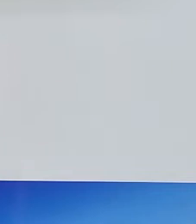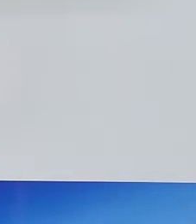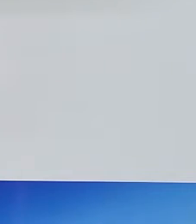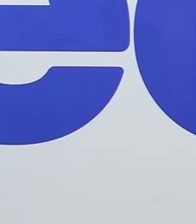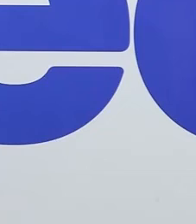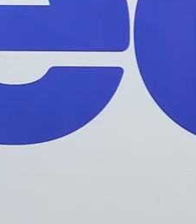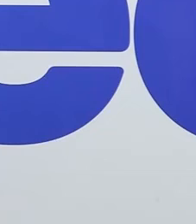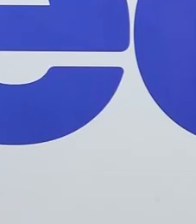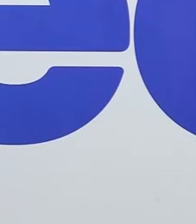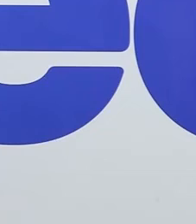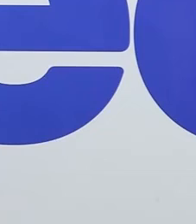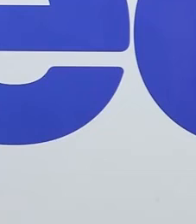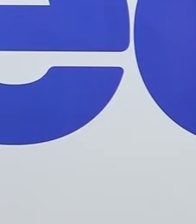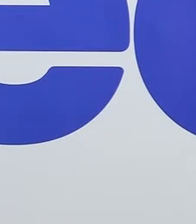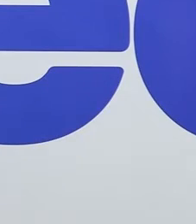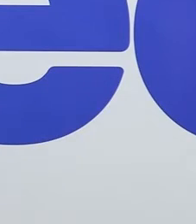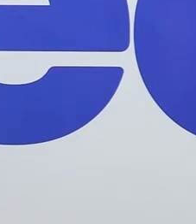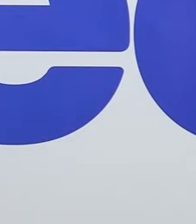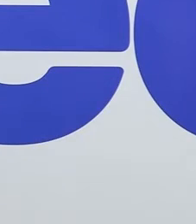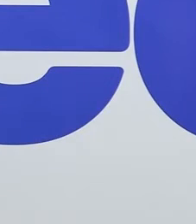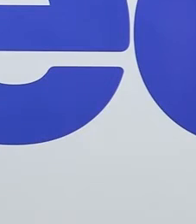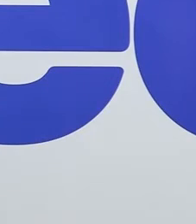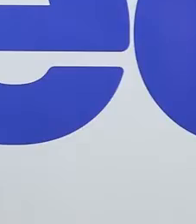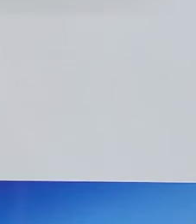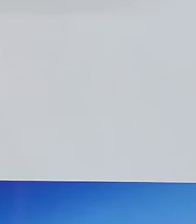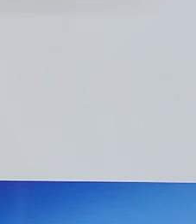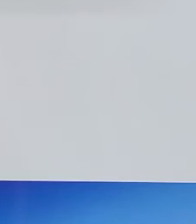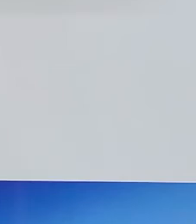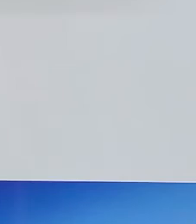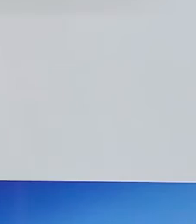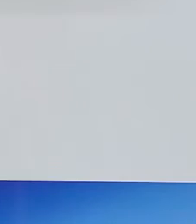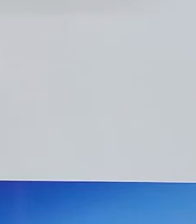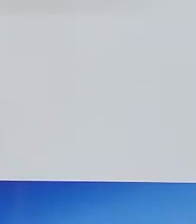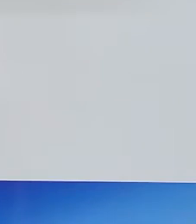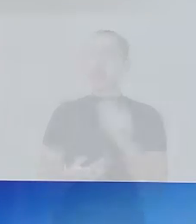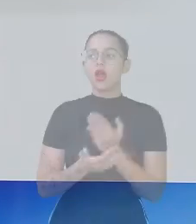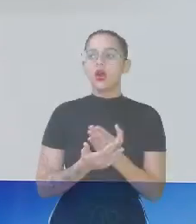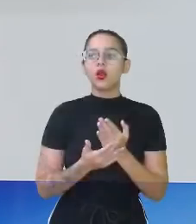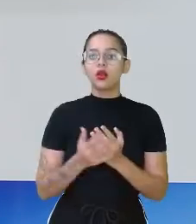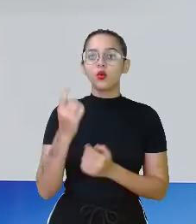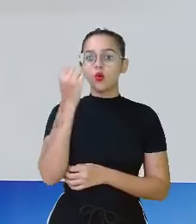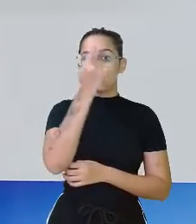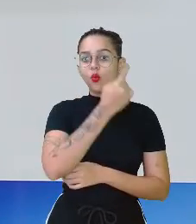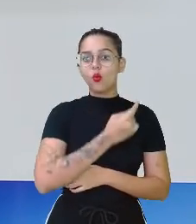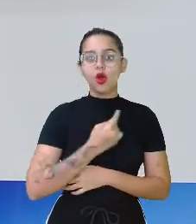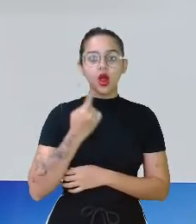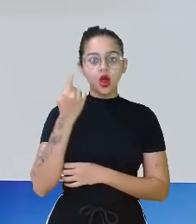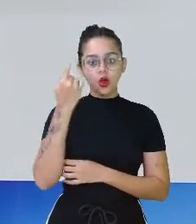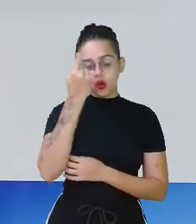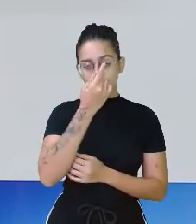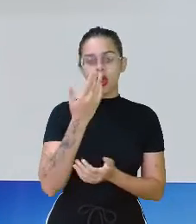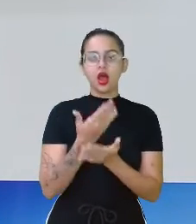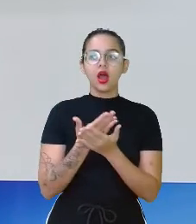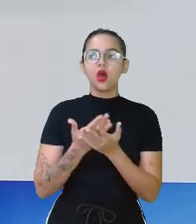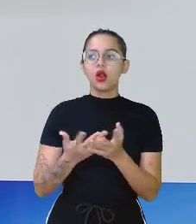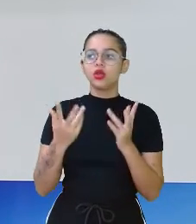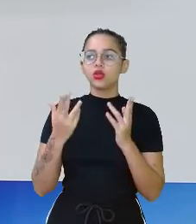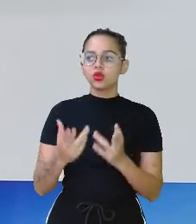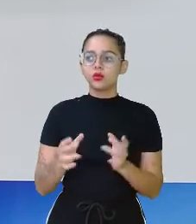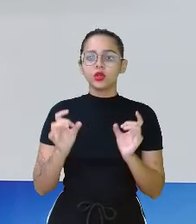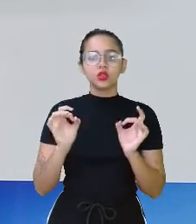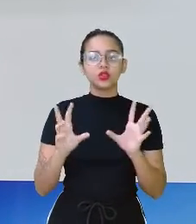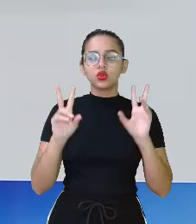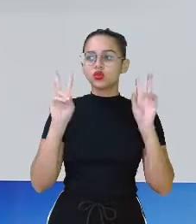foi no dia 17 de junho essa aula. E ela foi uma aula de 1 hora, foi uma aula dupla só sobre